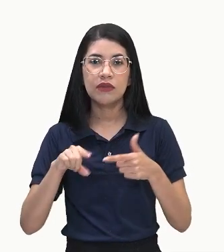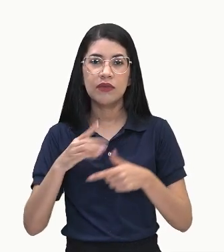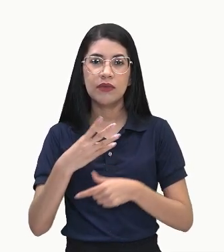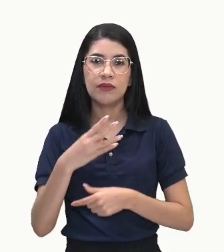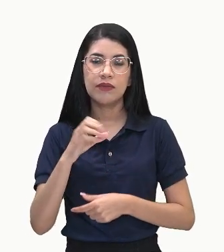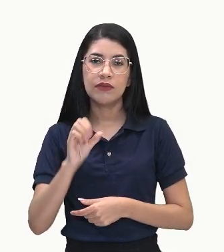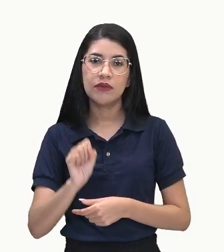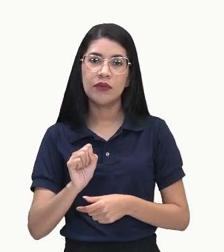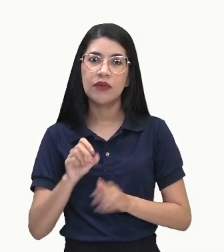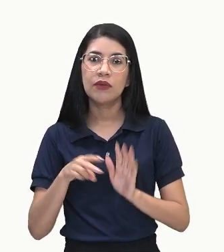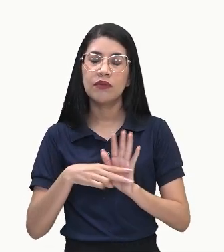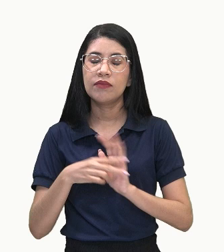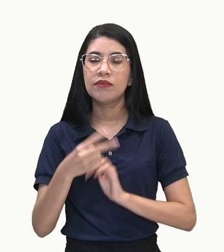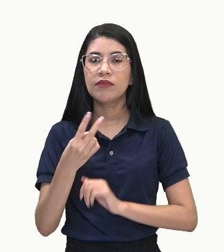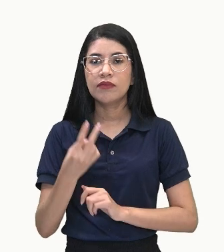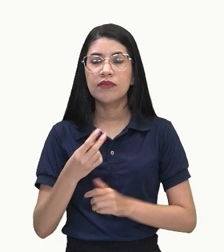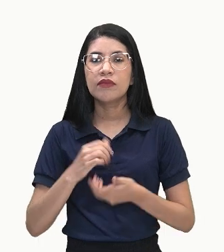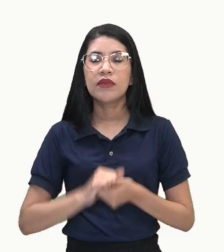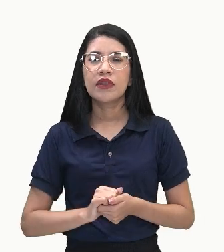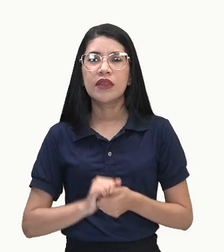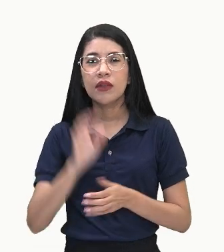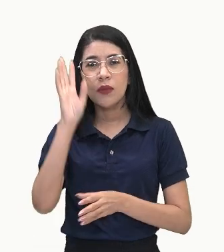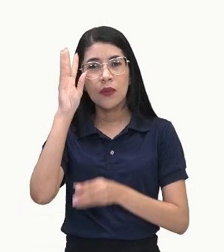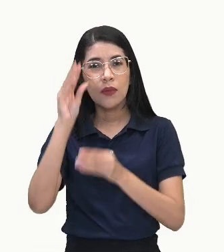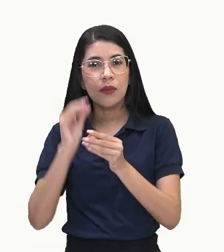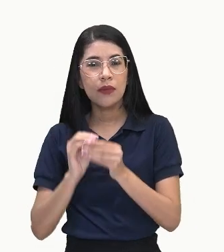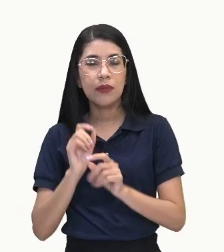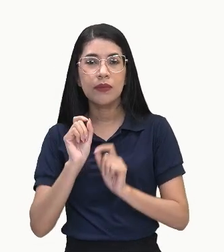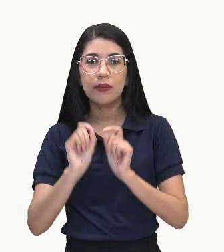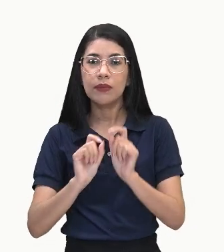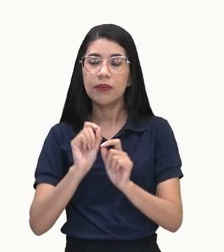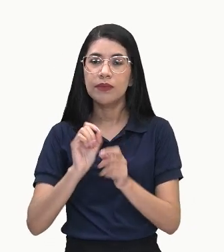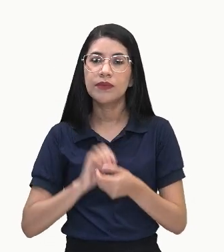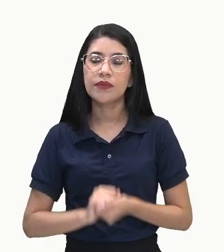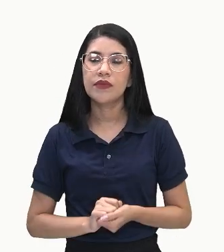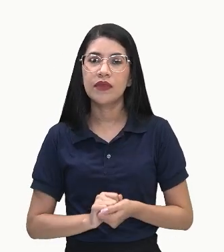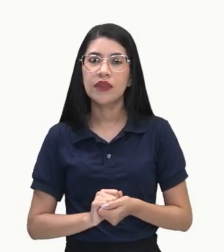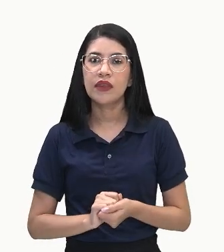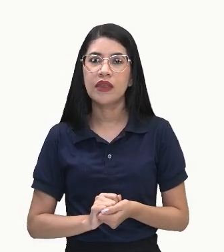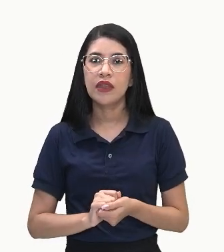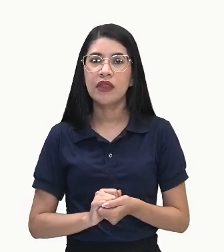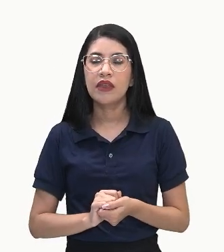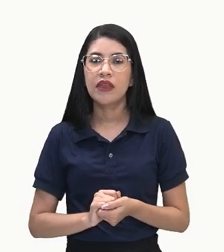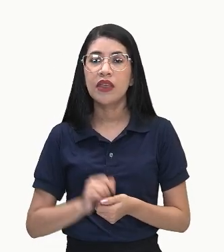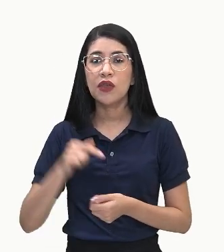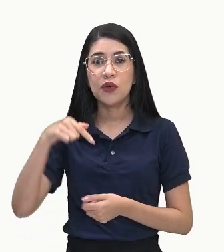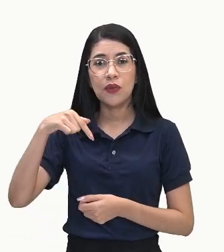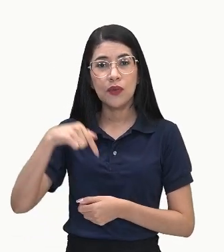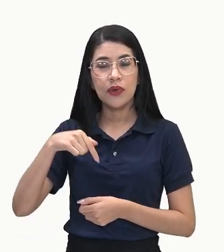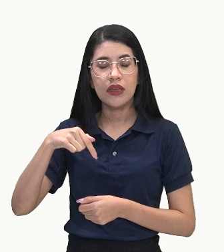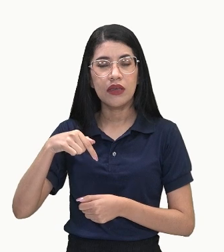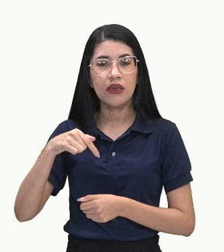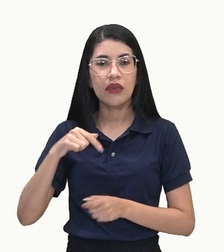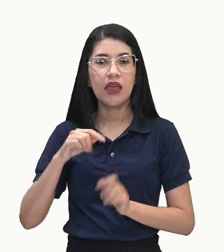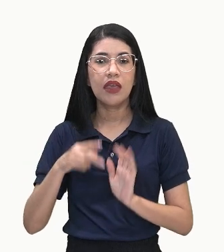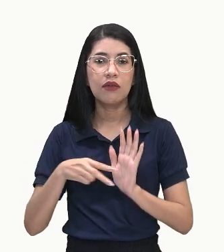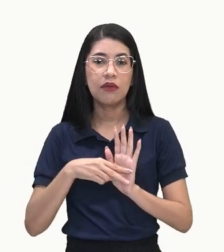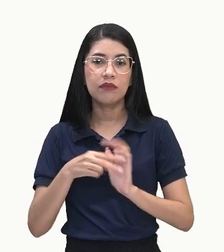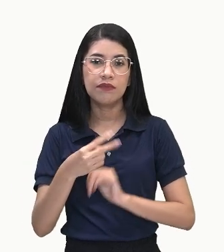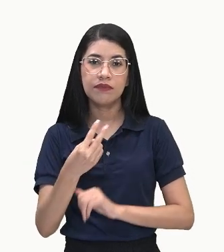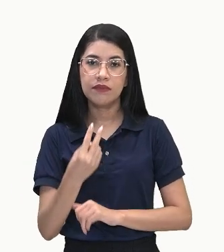2. Então, eu chego à conclusão que a minha razão, nesse caso aqui, é